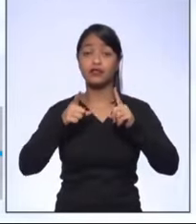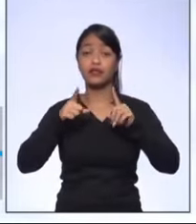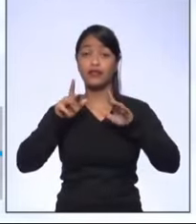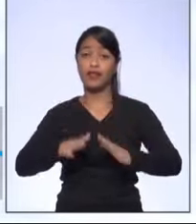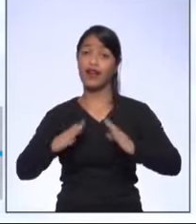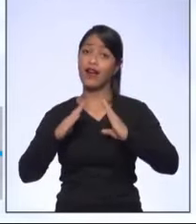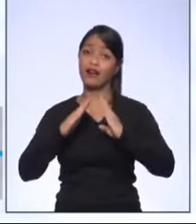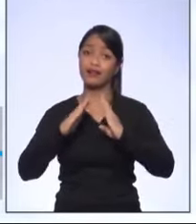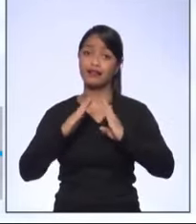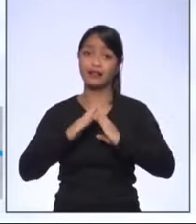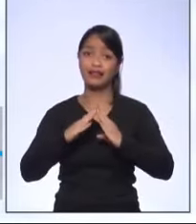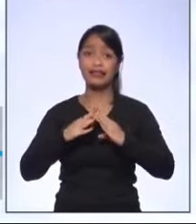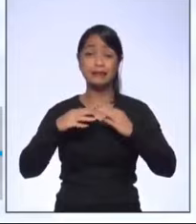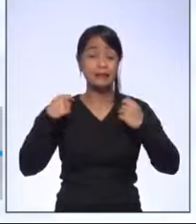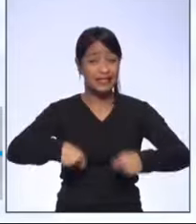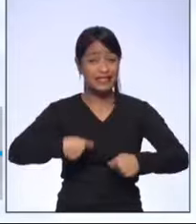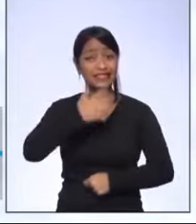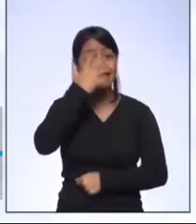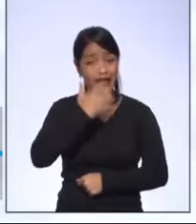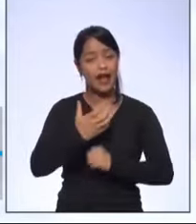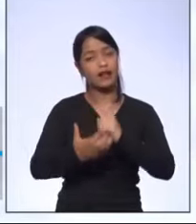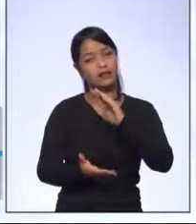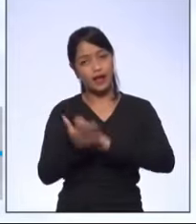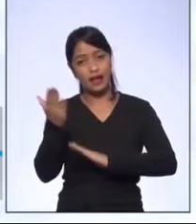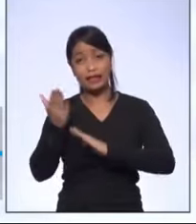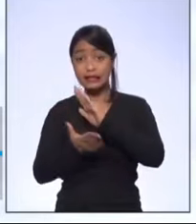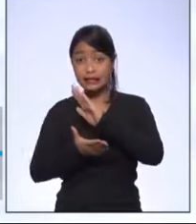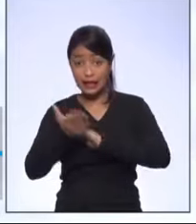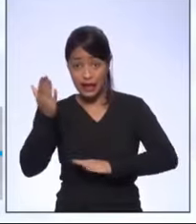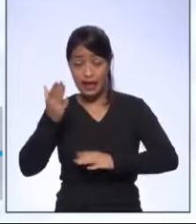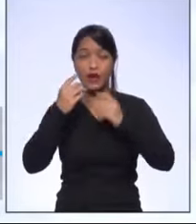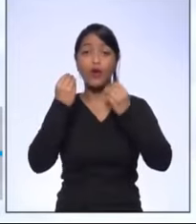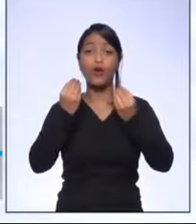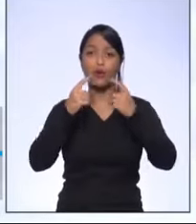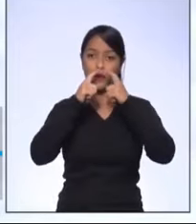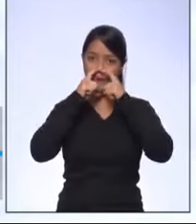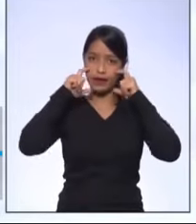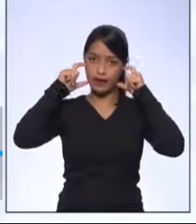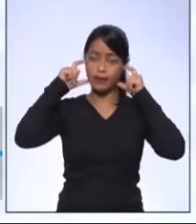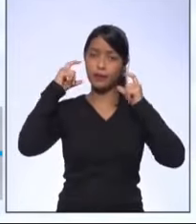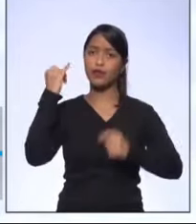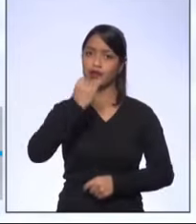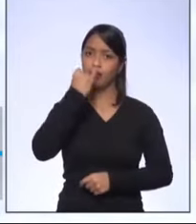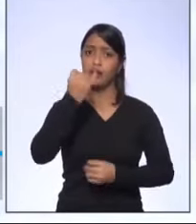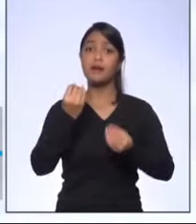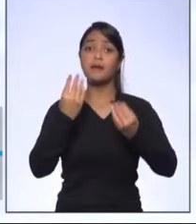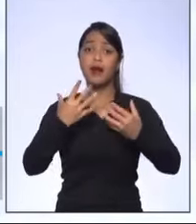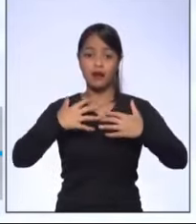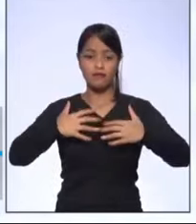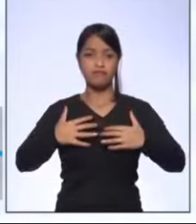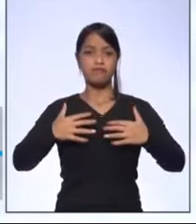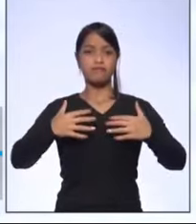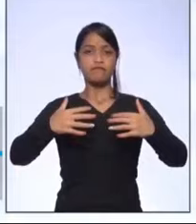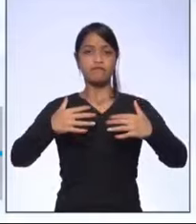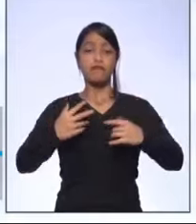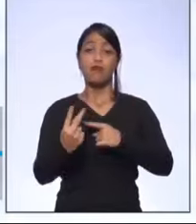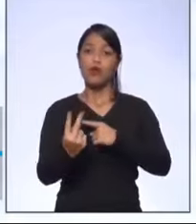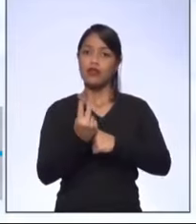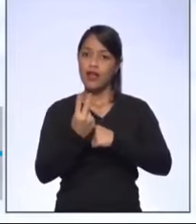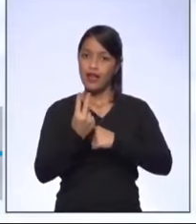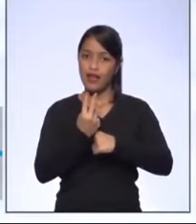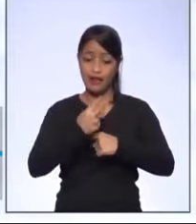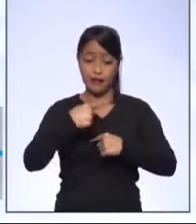outro jeito e usar máscara se precisar sair, gente. Tá? É muito importante para proteger o nosso pulmão, lá onde acontece a